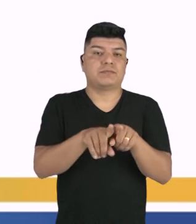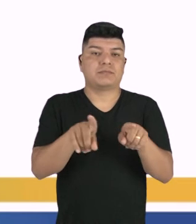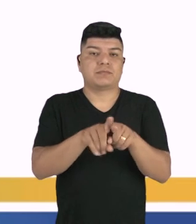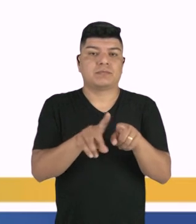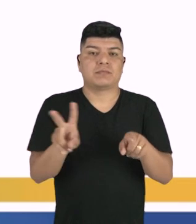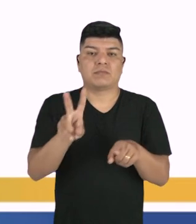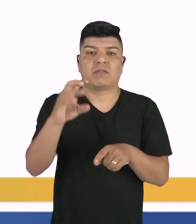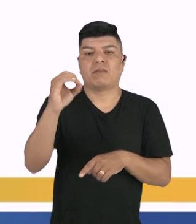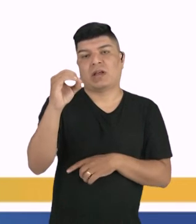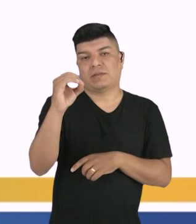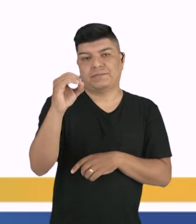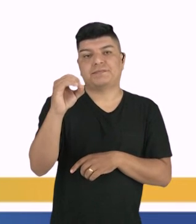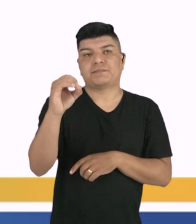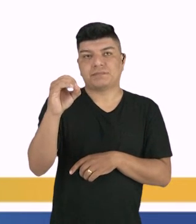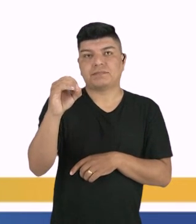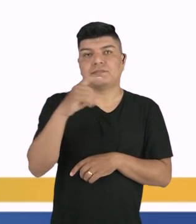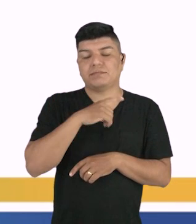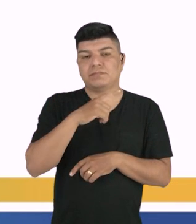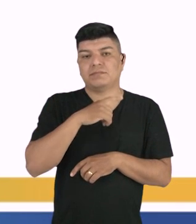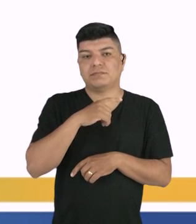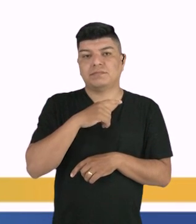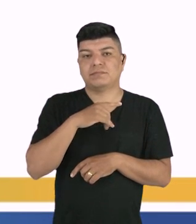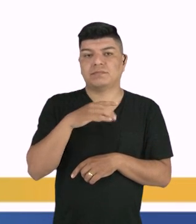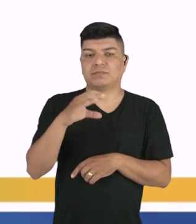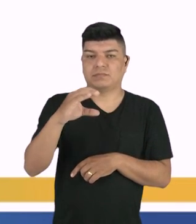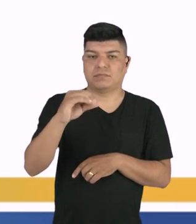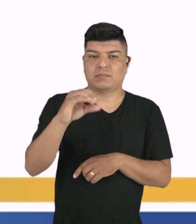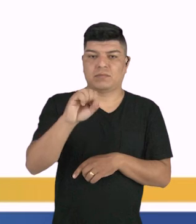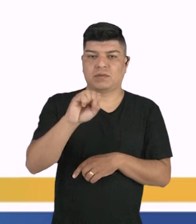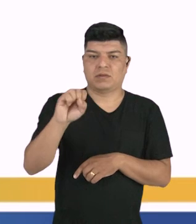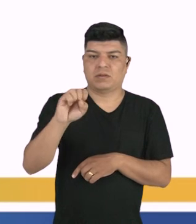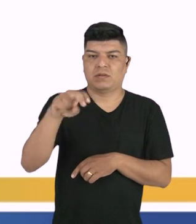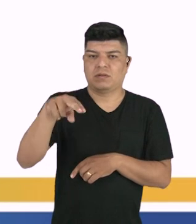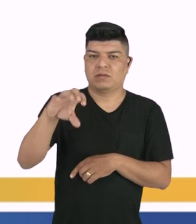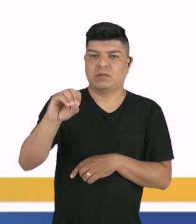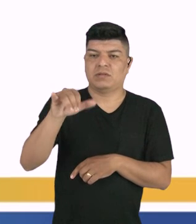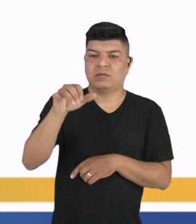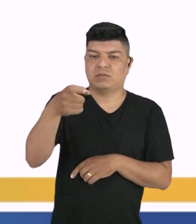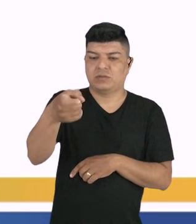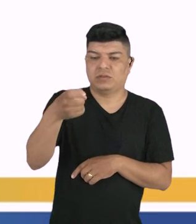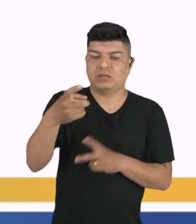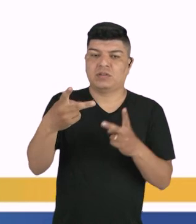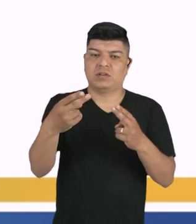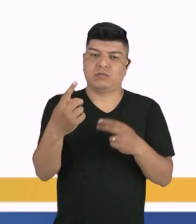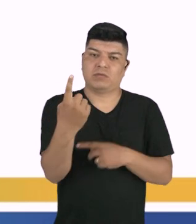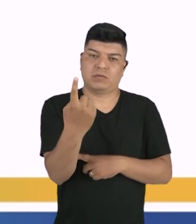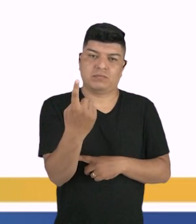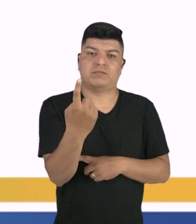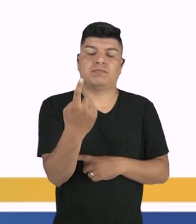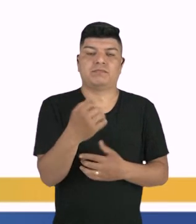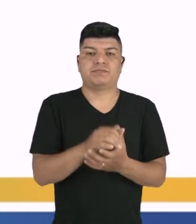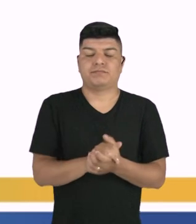o valor 0. Ó. Então, temos para cosseno de x igual a 1, o 0 possui cosseno igual